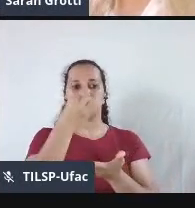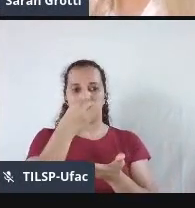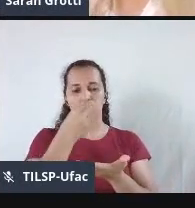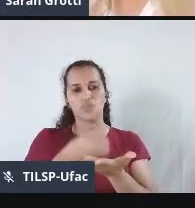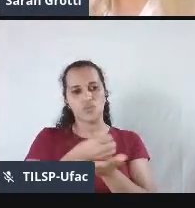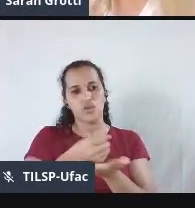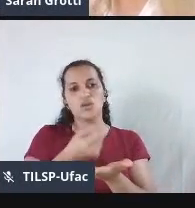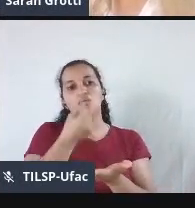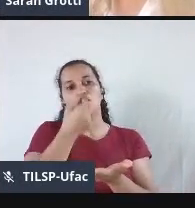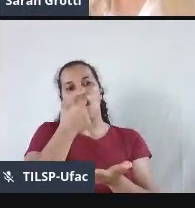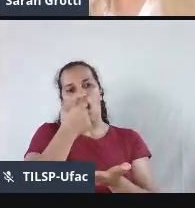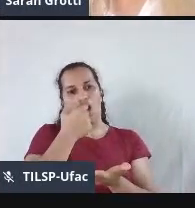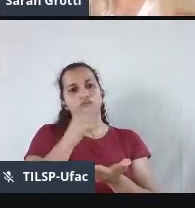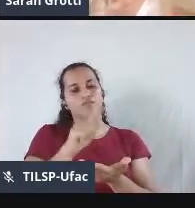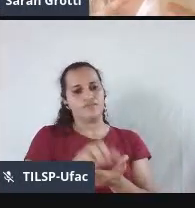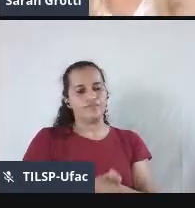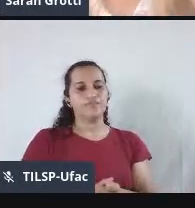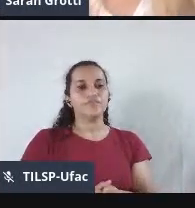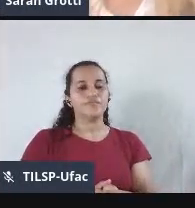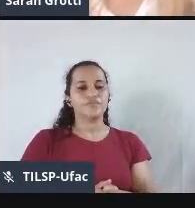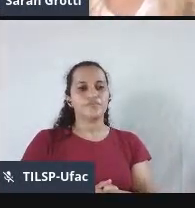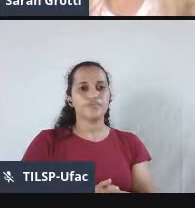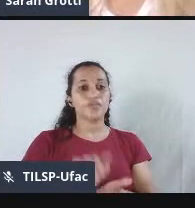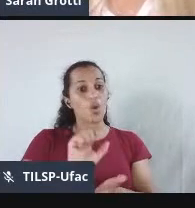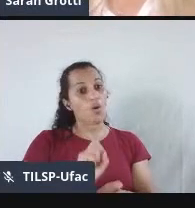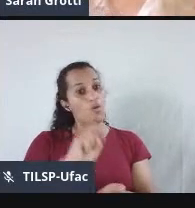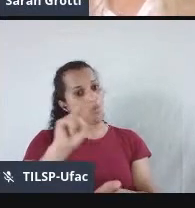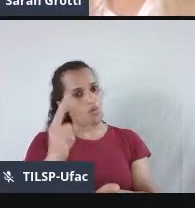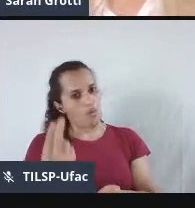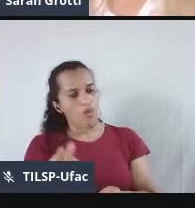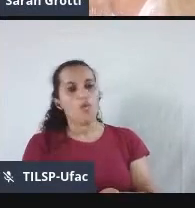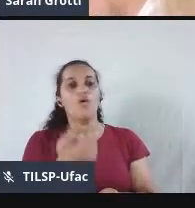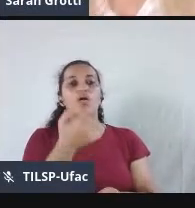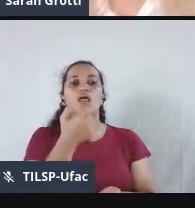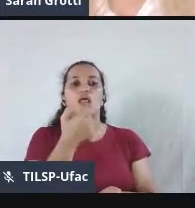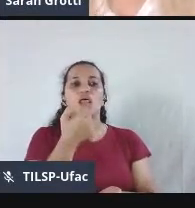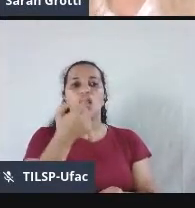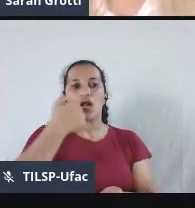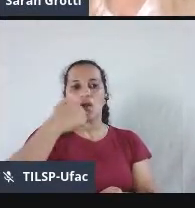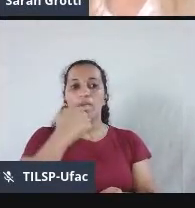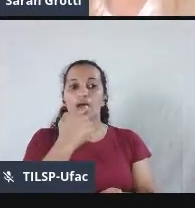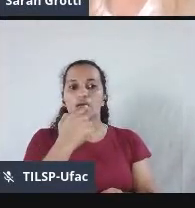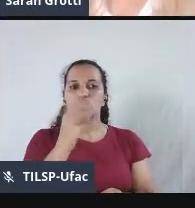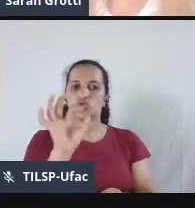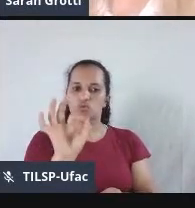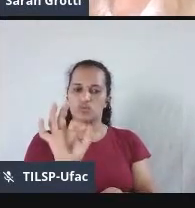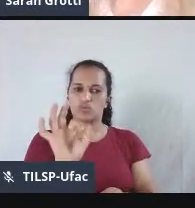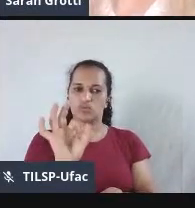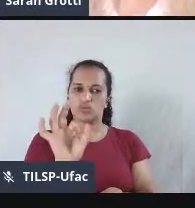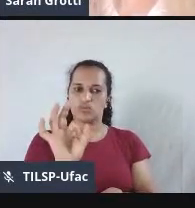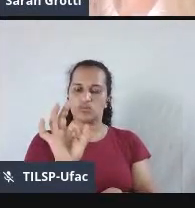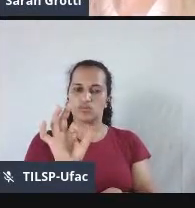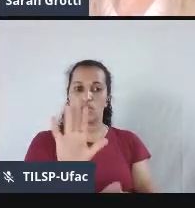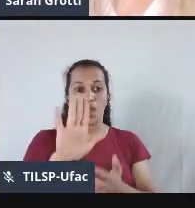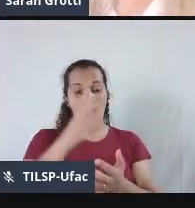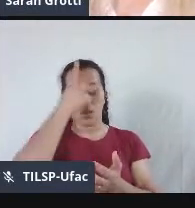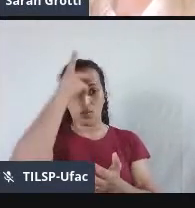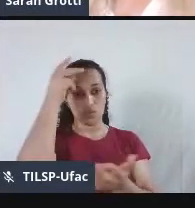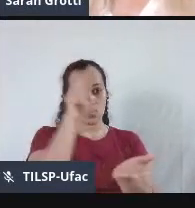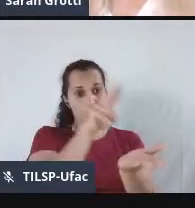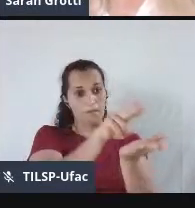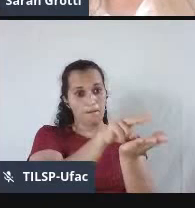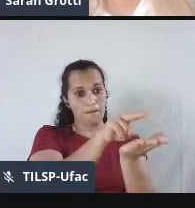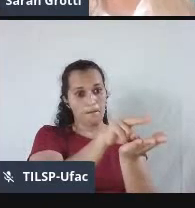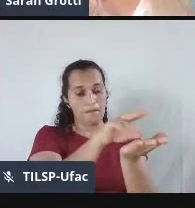trato gastrointestinal, ou pela via sublingual, que é aqueles pacientes que provavelmente têm doença